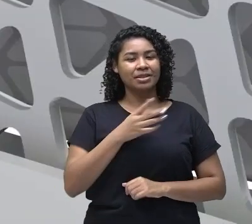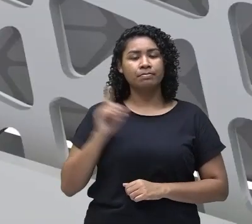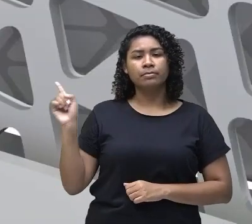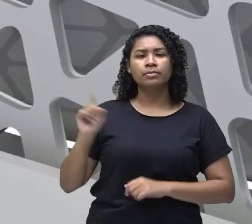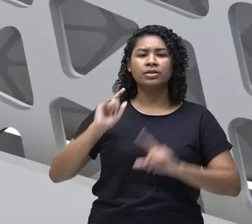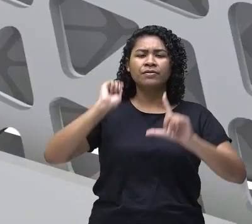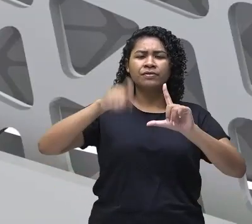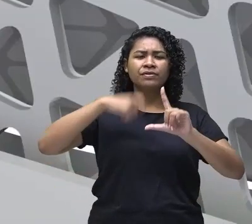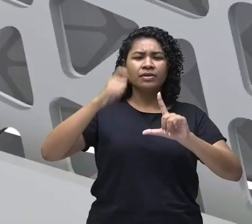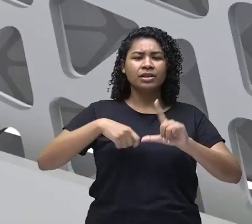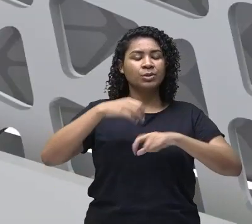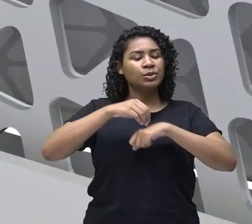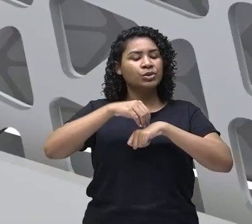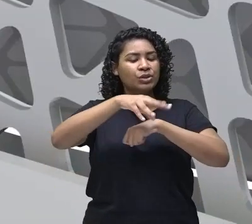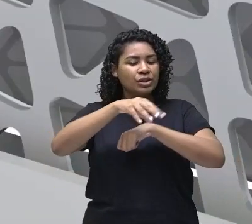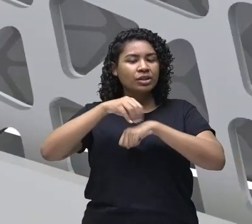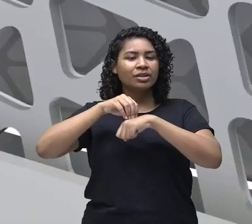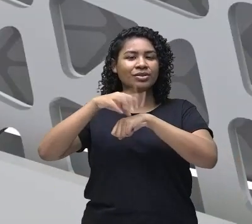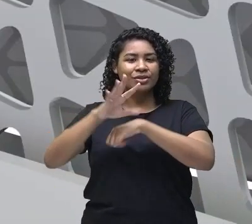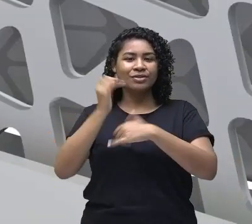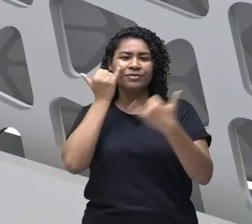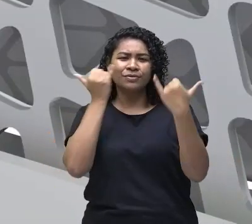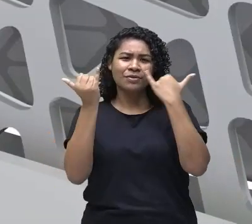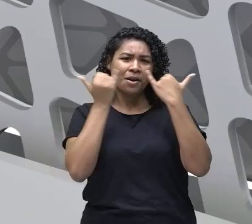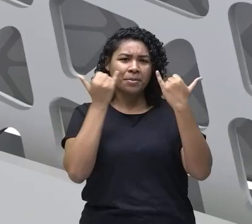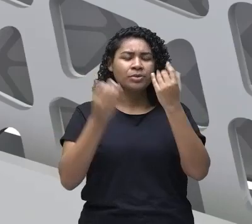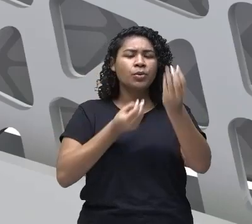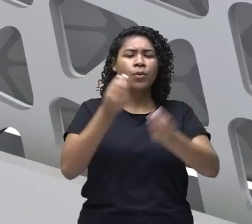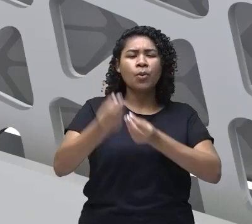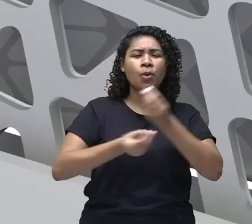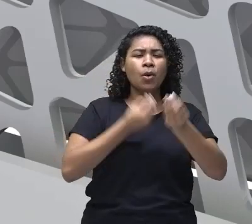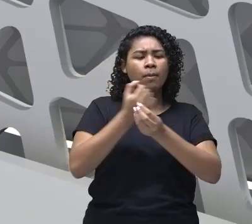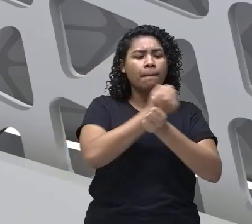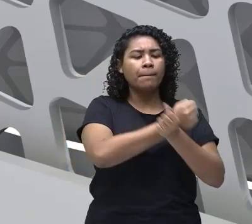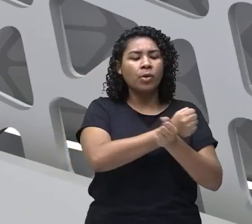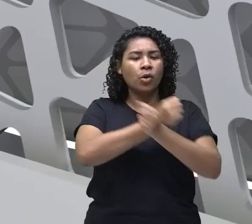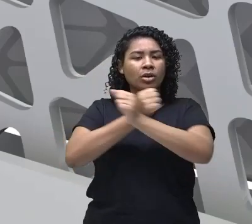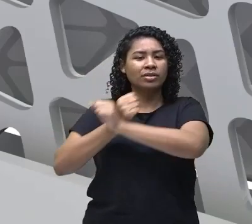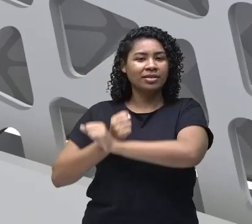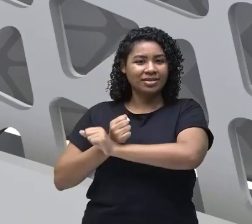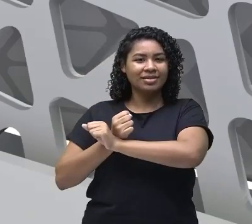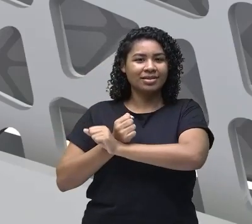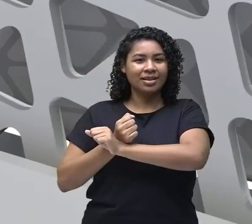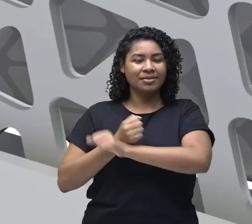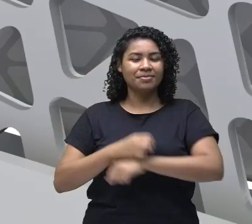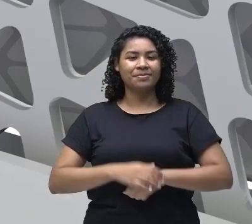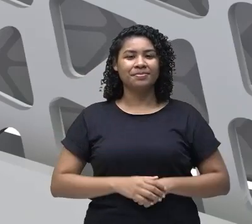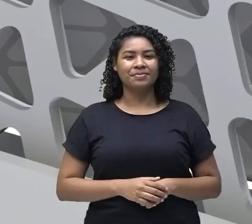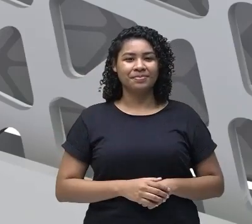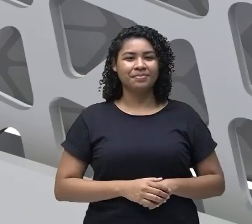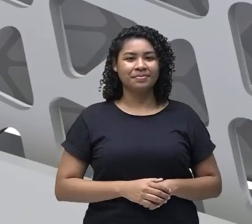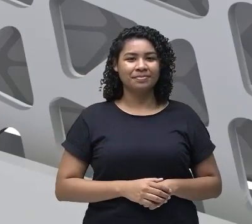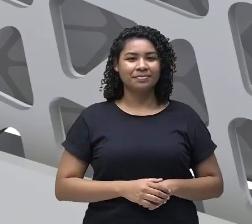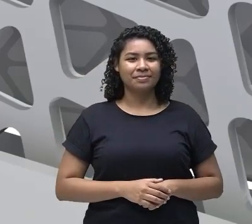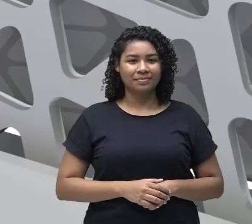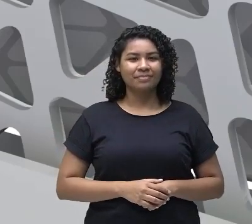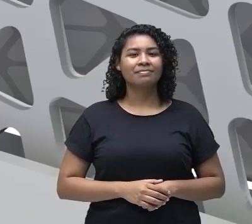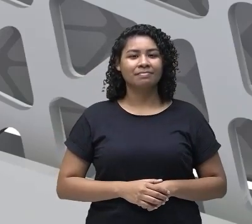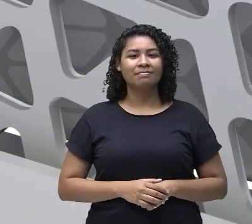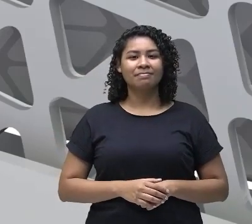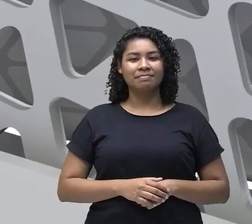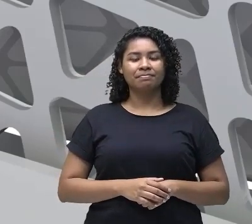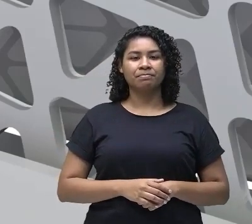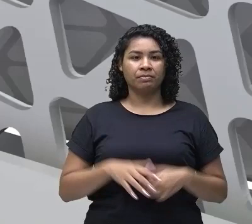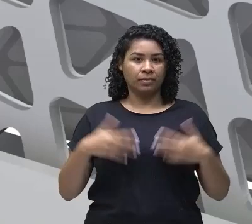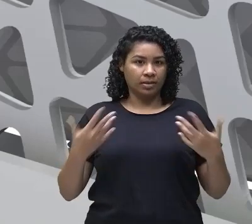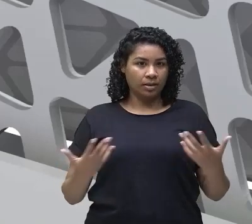para a gente algumas dicas de proteção, né, individual para a proteção dos raios